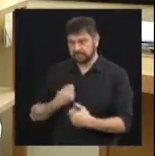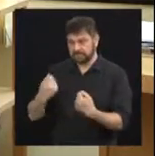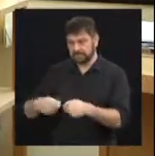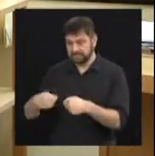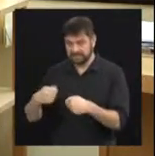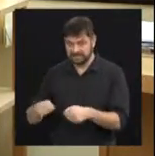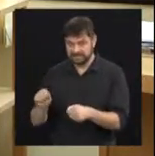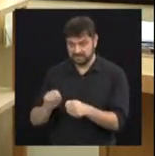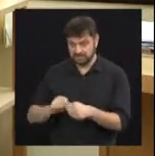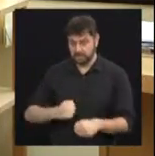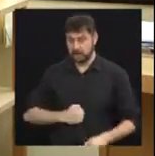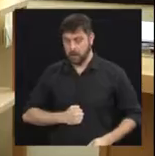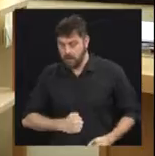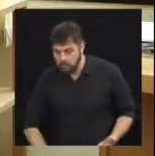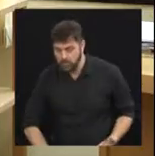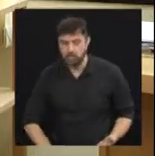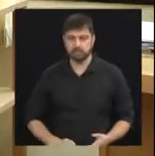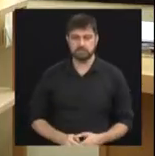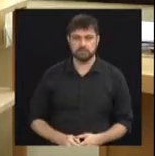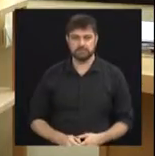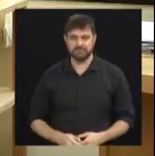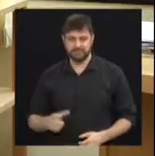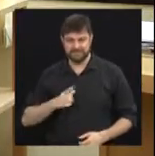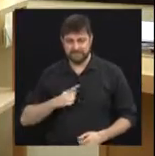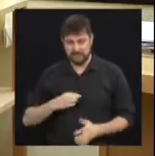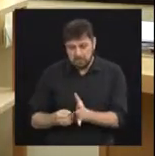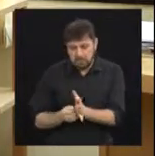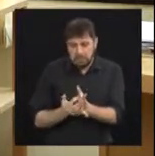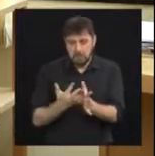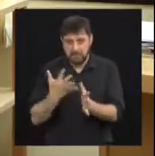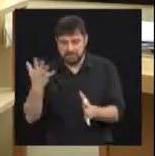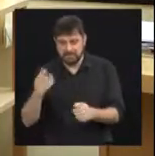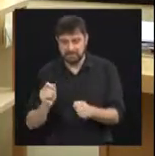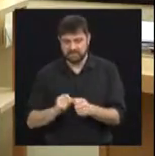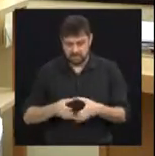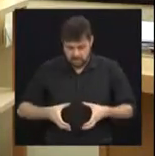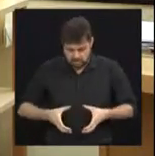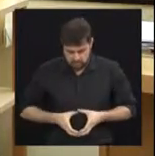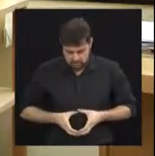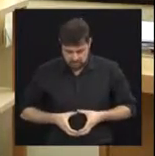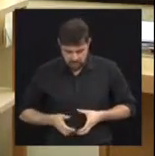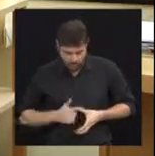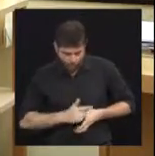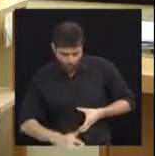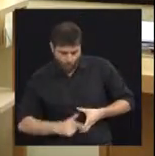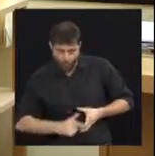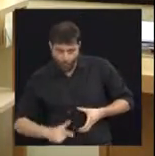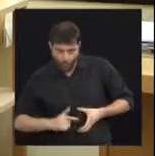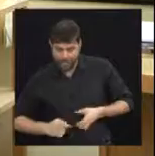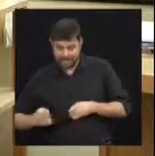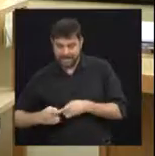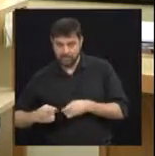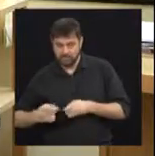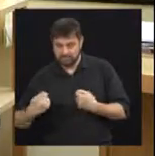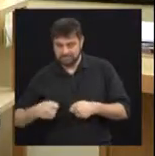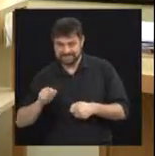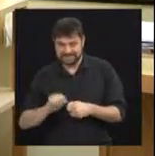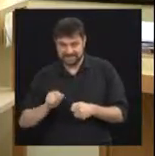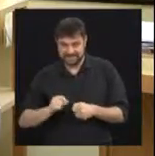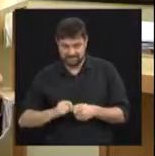relação ao abortamento espontâneo é o fato de que, muitas vezes, a curetagem, que é um procedimento realizado para limpar o